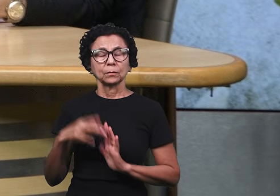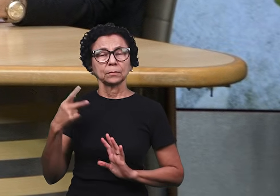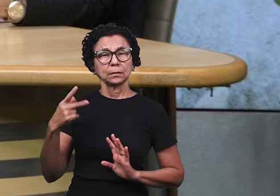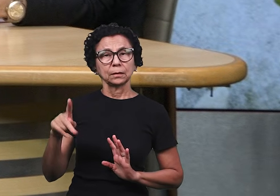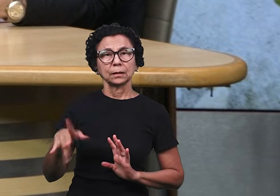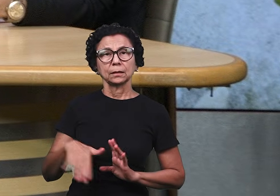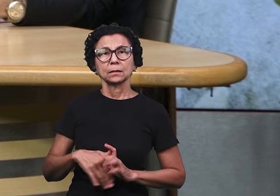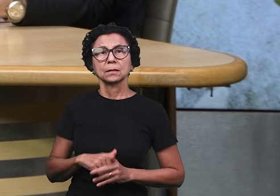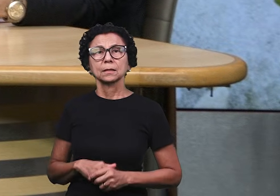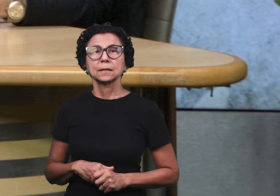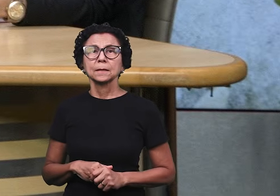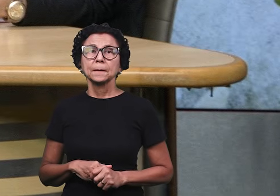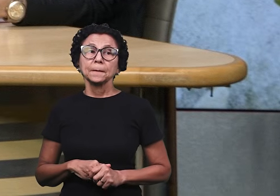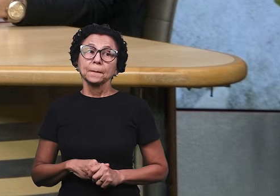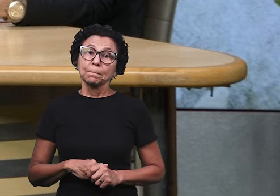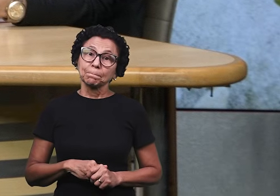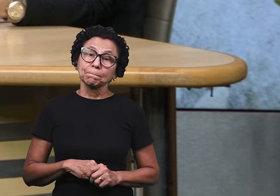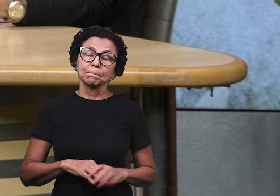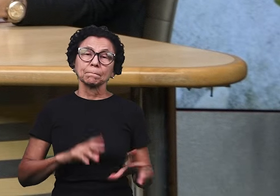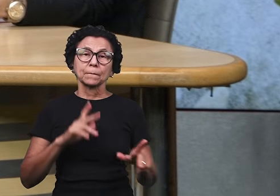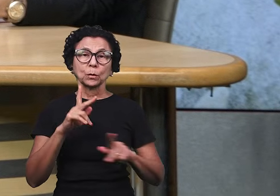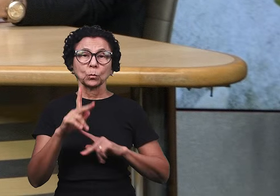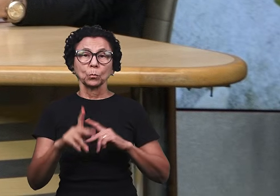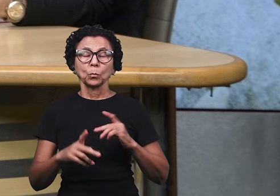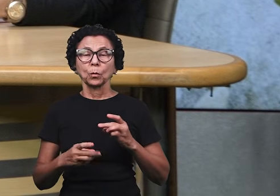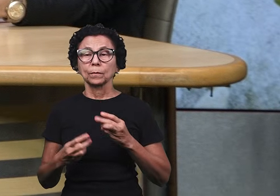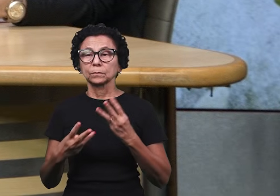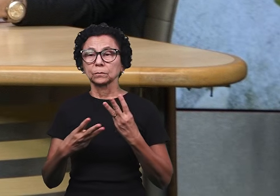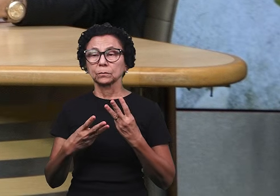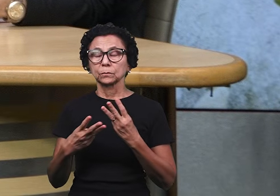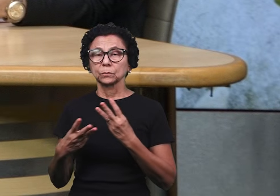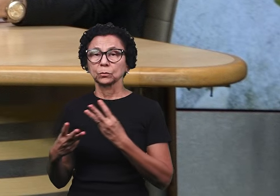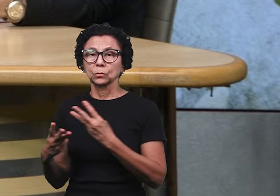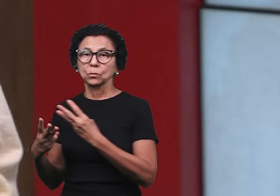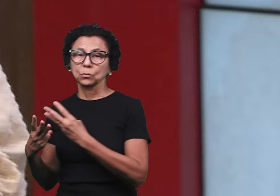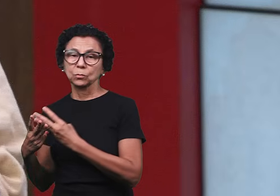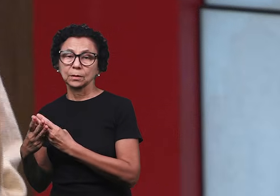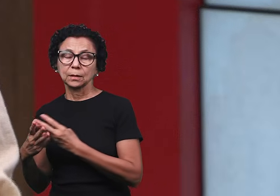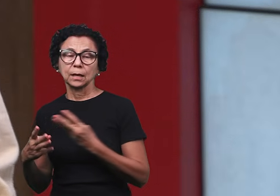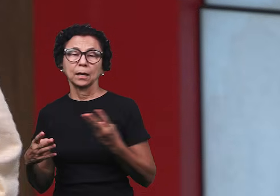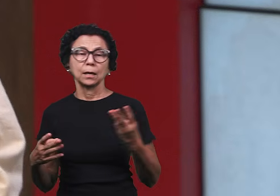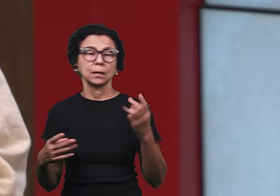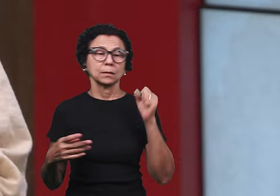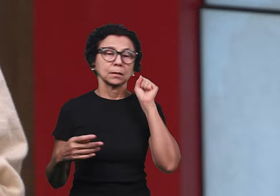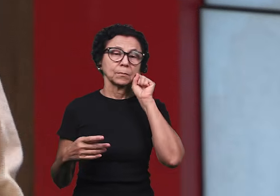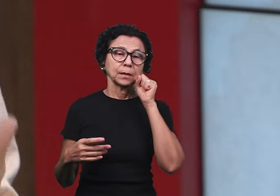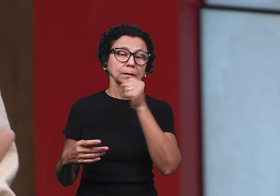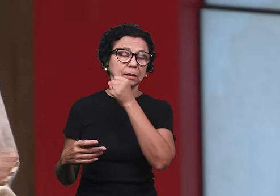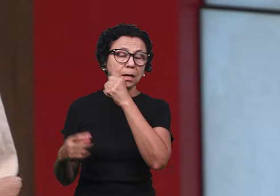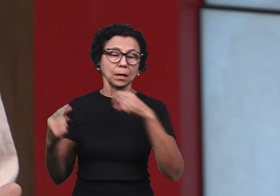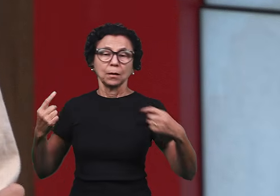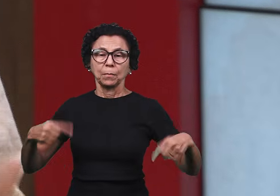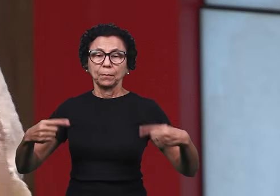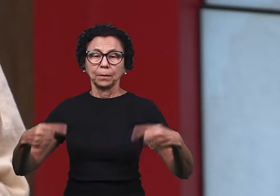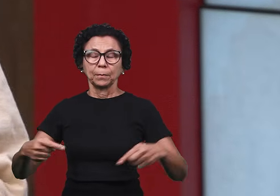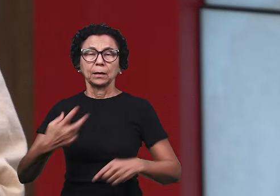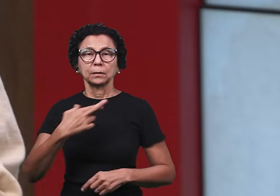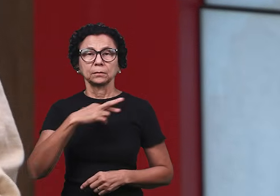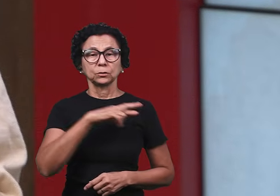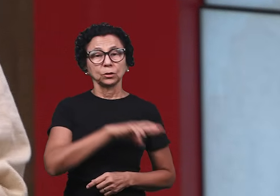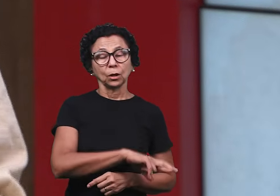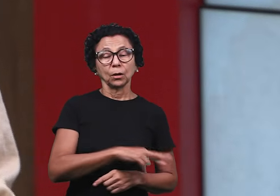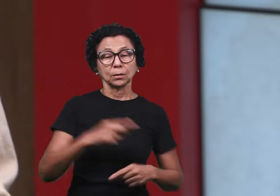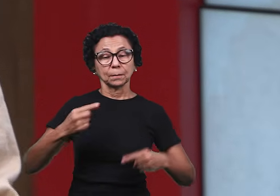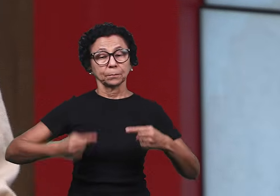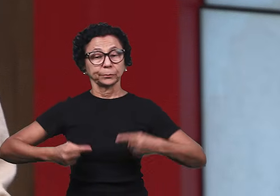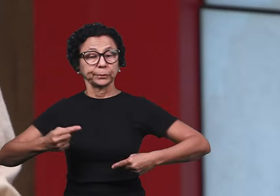ali uma divergência entre o povo judeu e o povo samaritano, uma divergência política, uma divergência religiosa. E